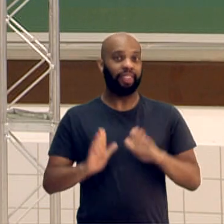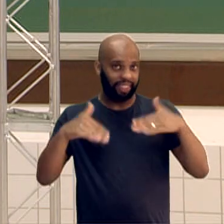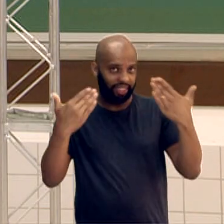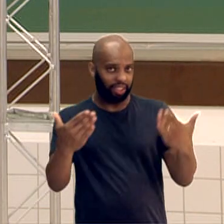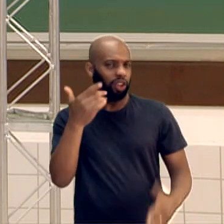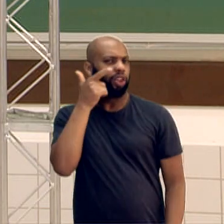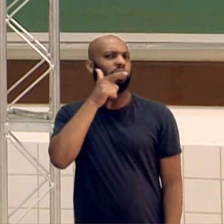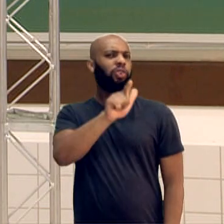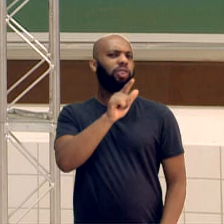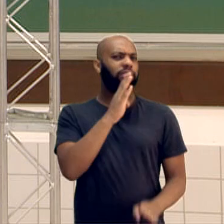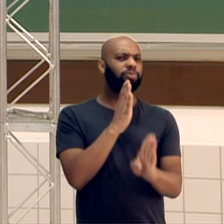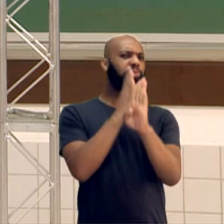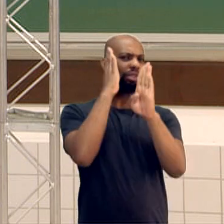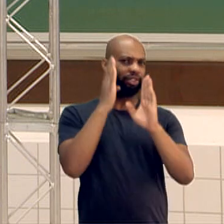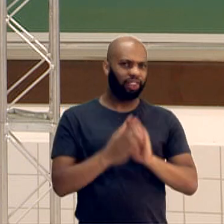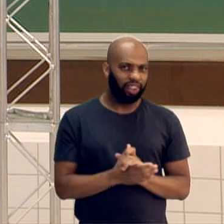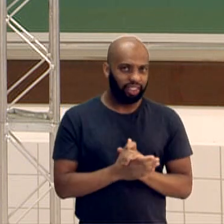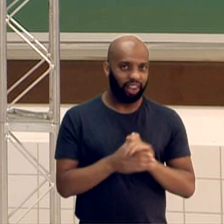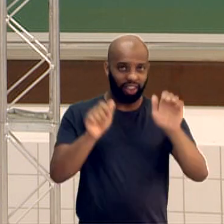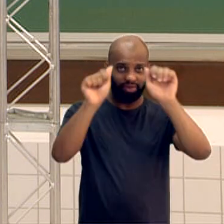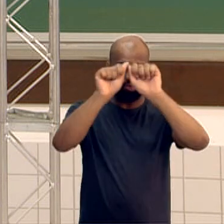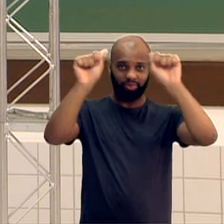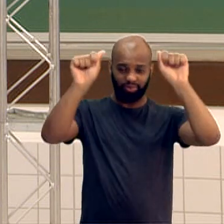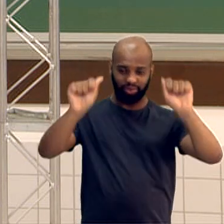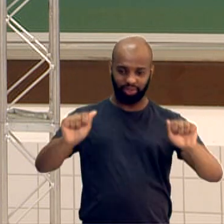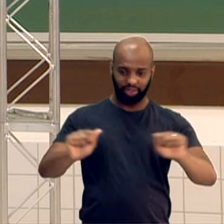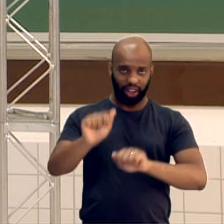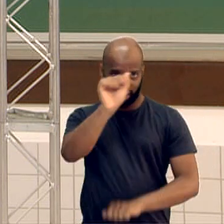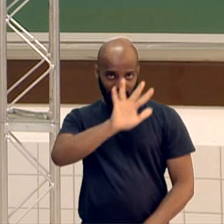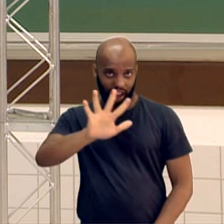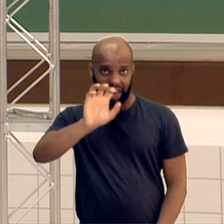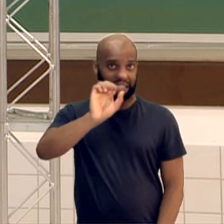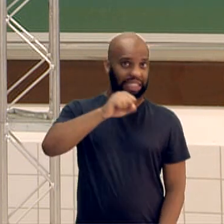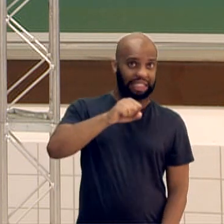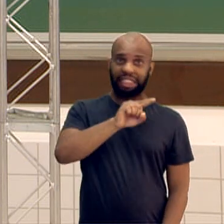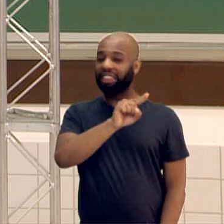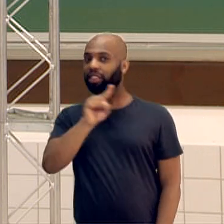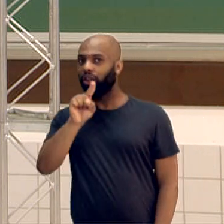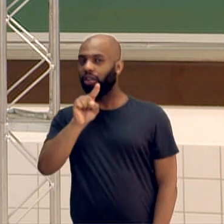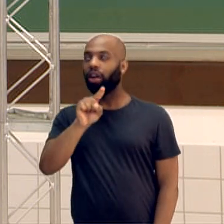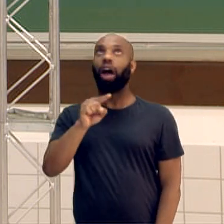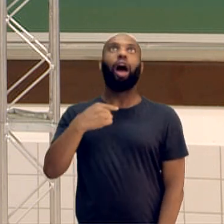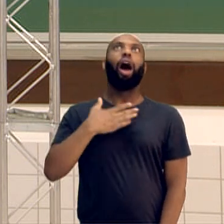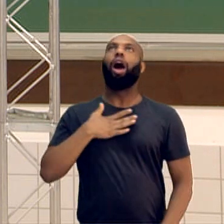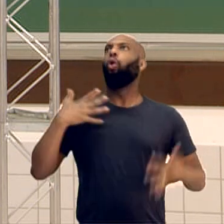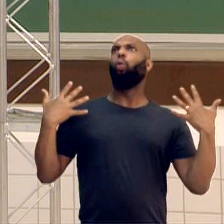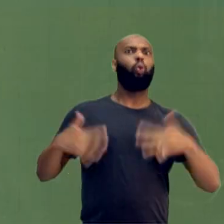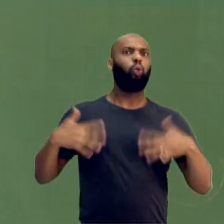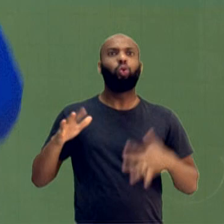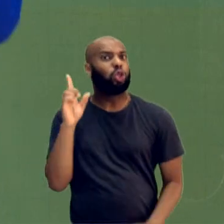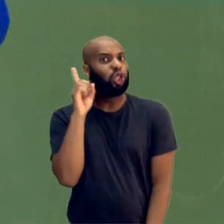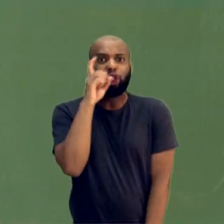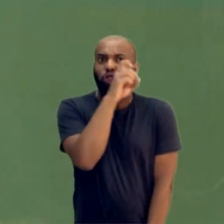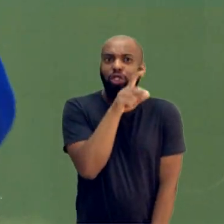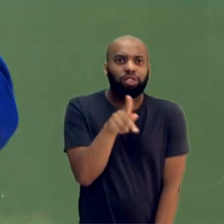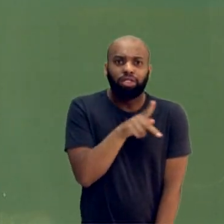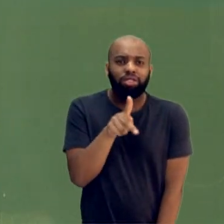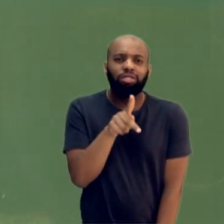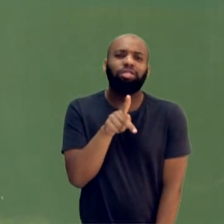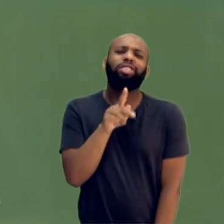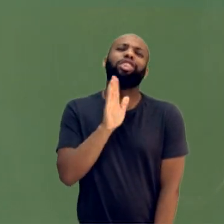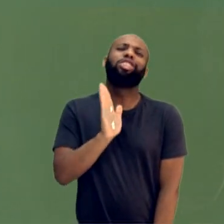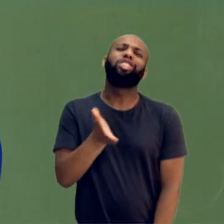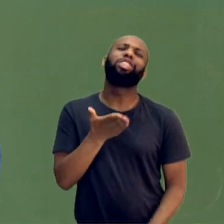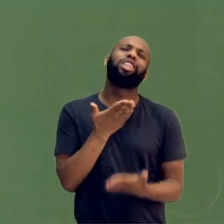E aí, conseguiu encontrar essa área? Sim ou não? Você pode dizer, ai meu Deus, que difícil, mas você já